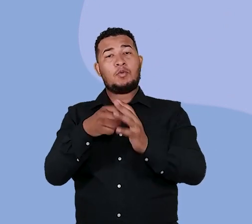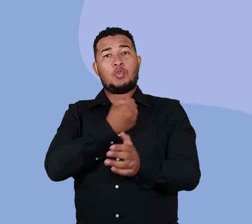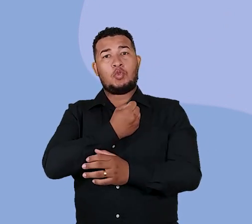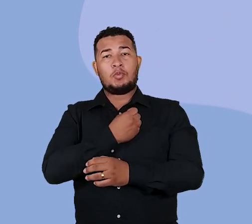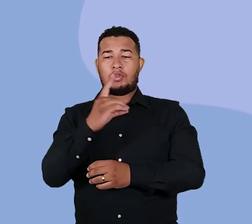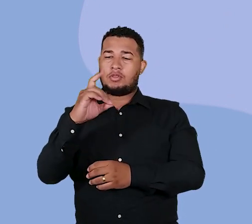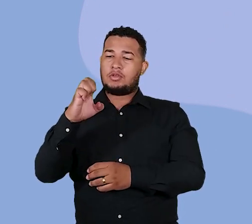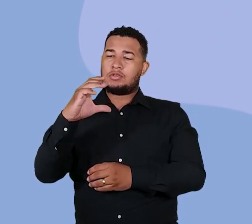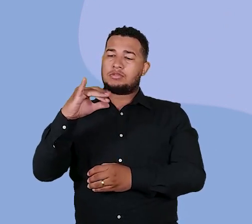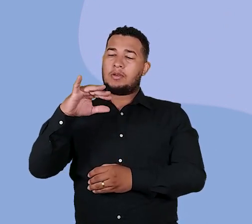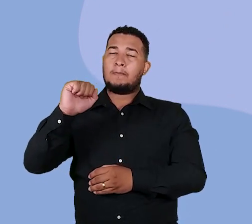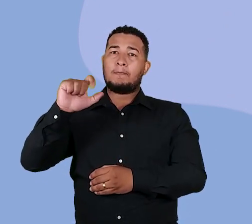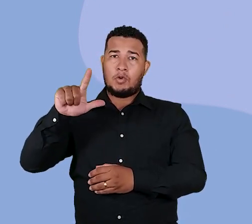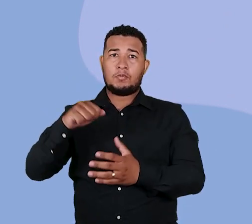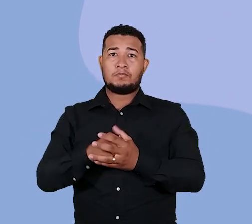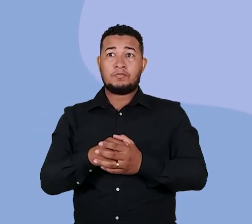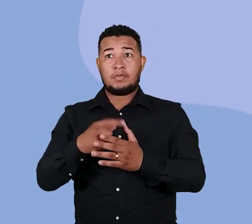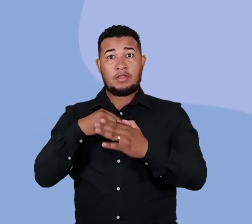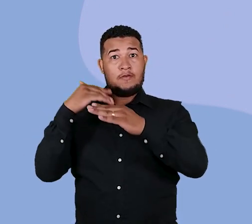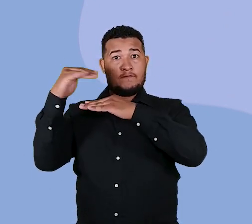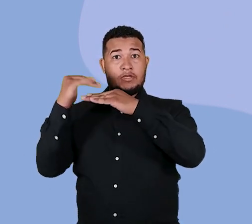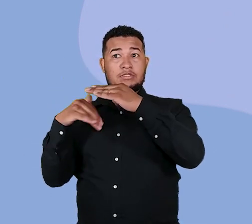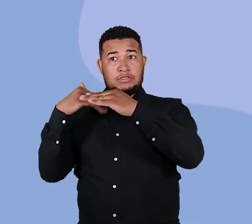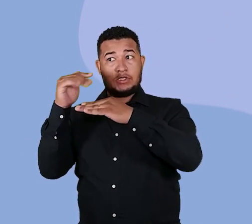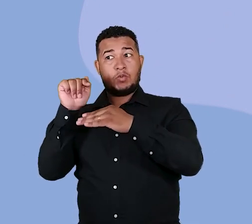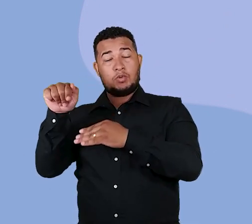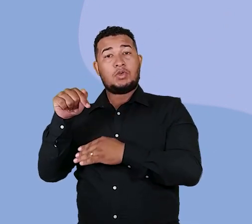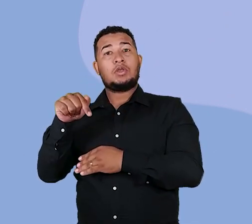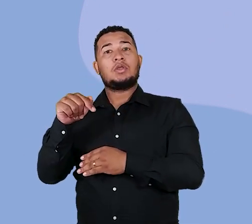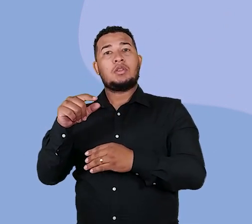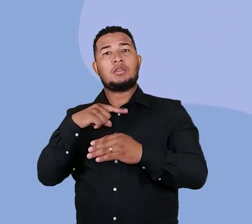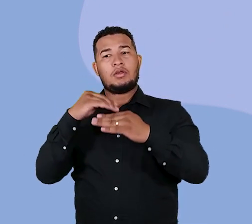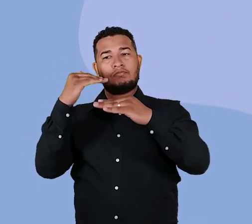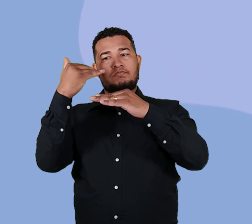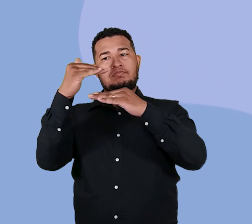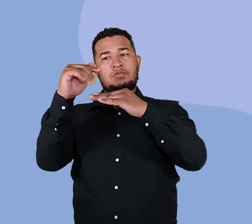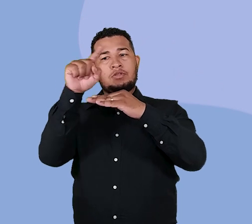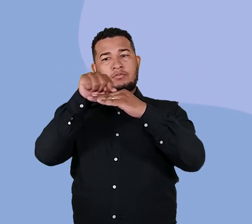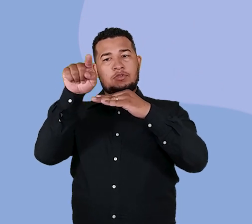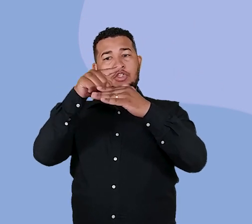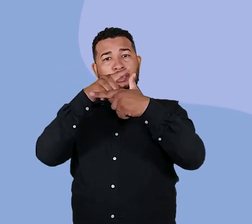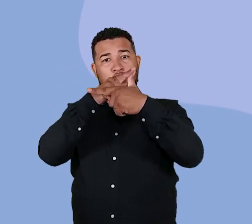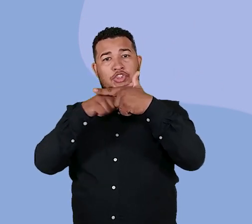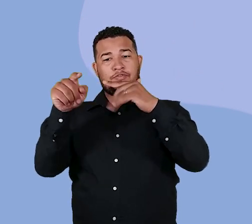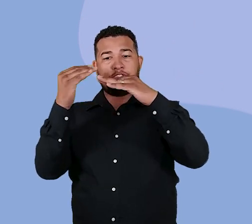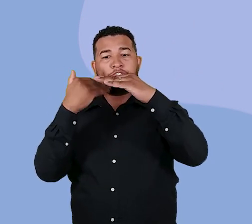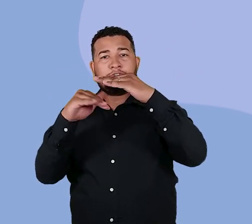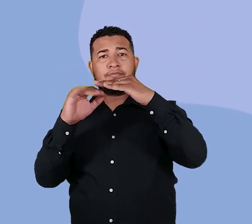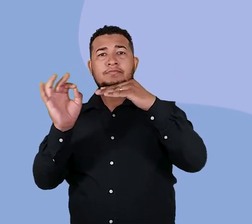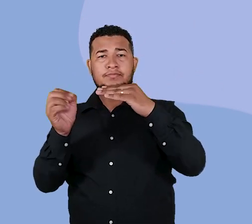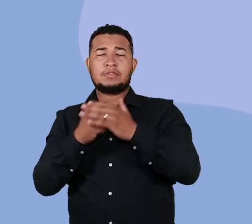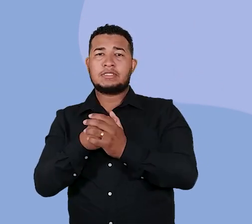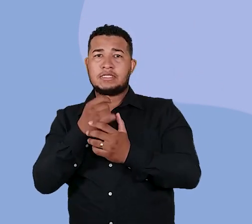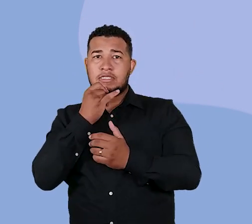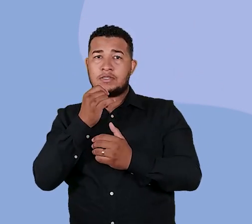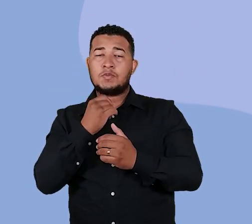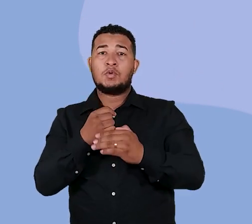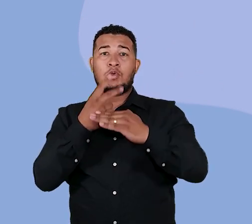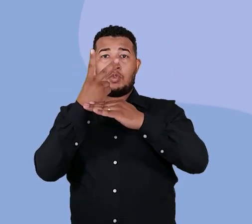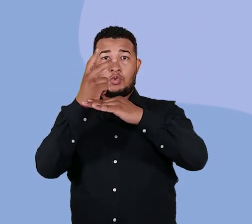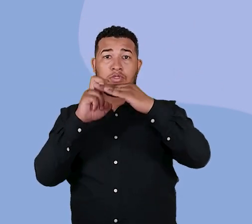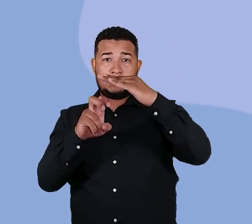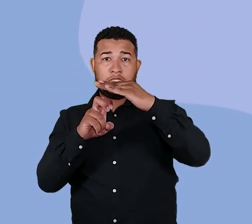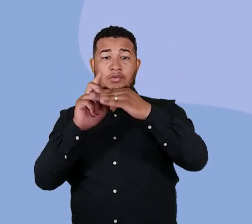decimal. Como? Pega a fração em que o numerador é dividido pelo denominador. Como assim?